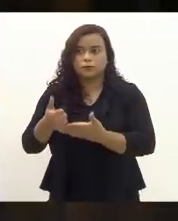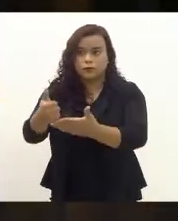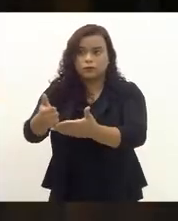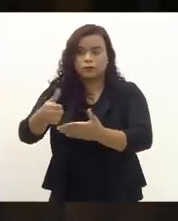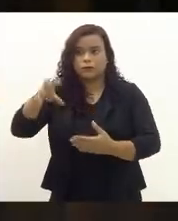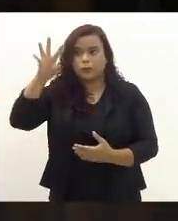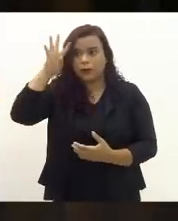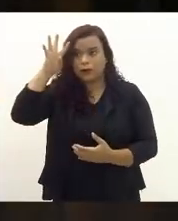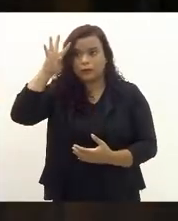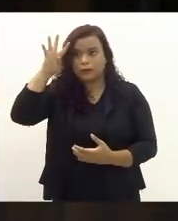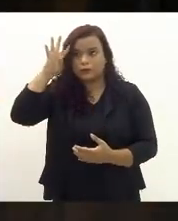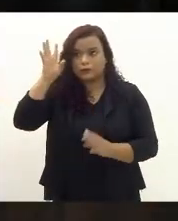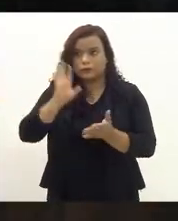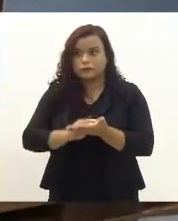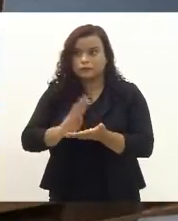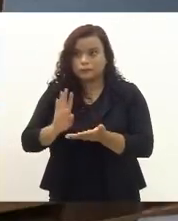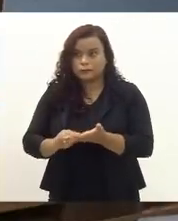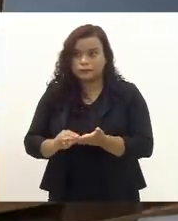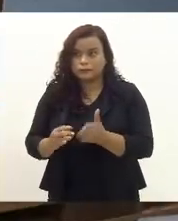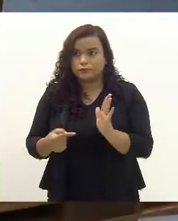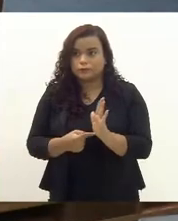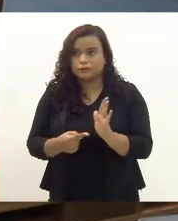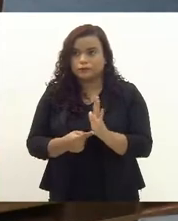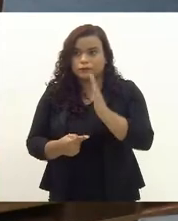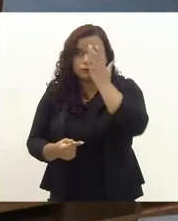quarta-feira na porta